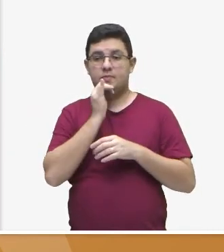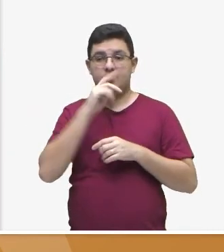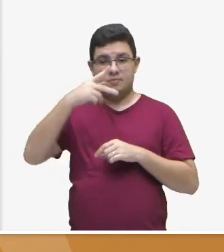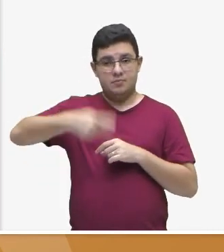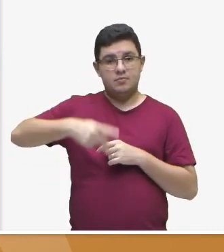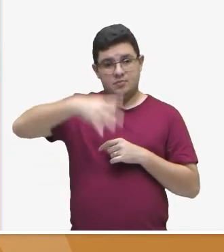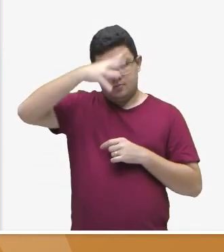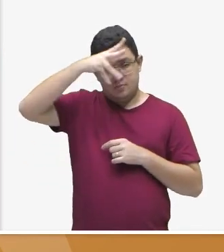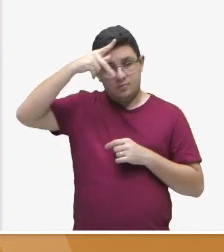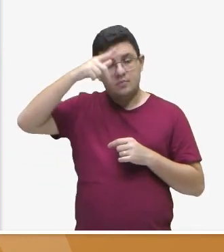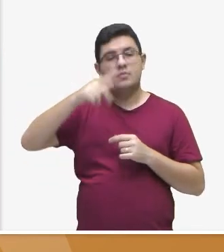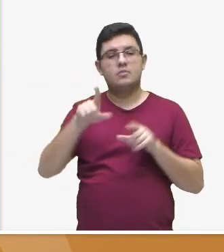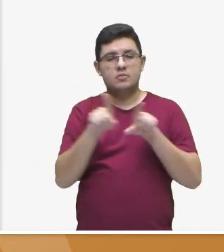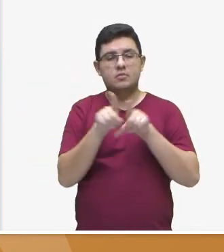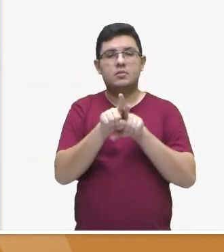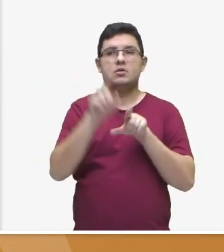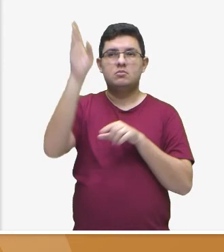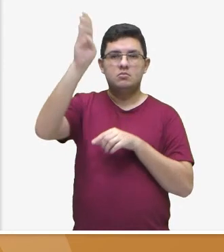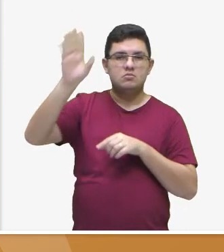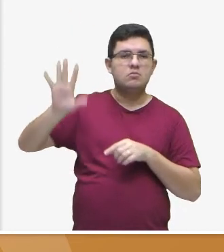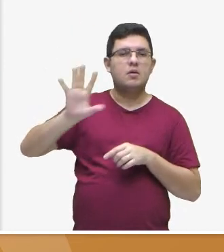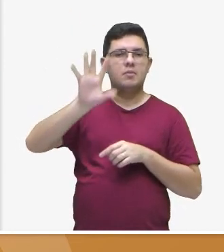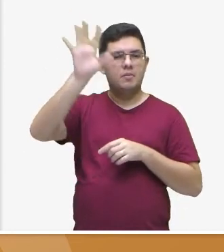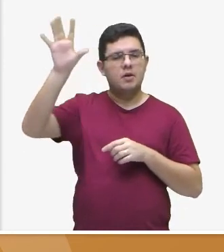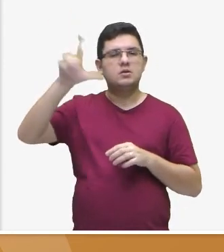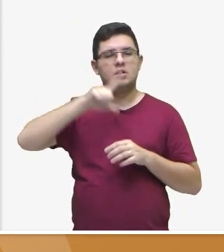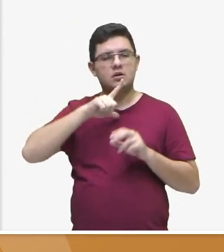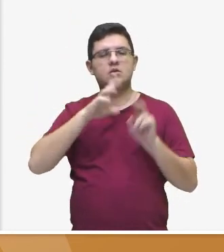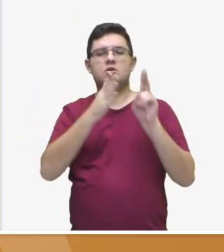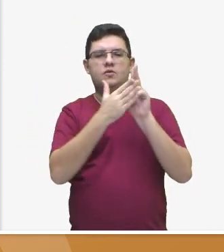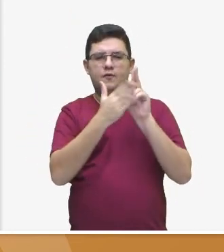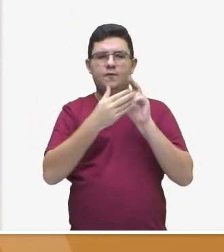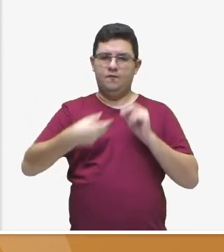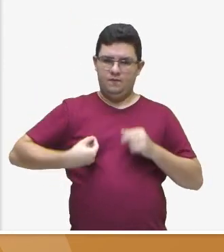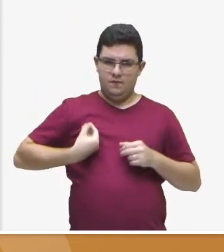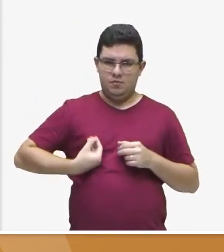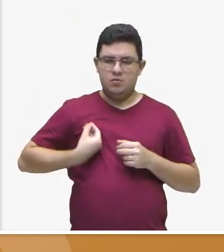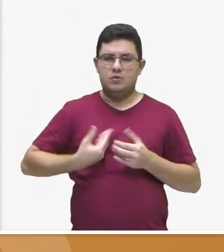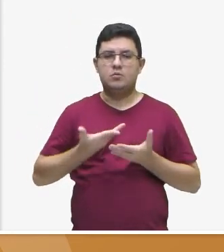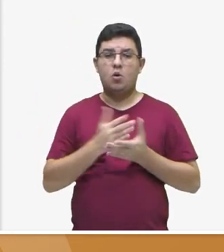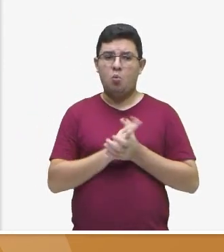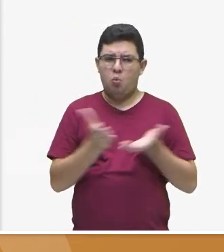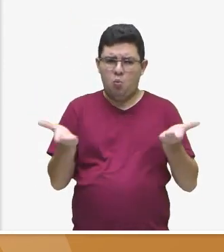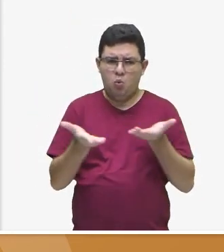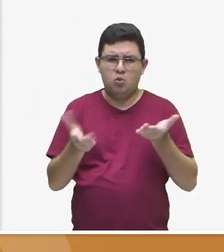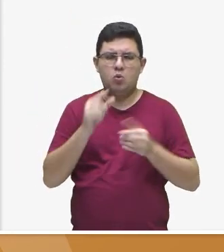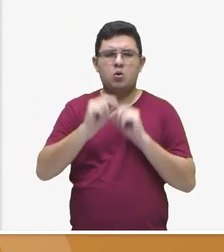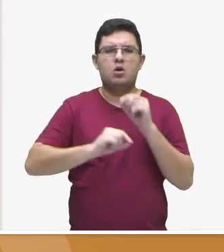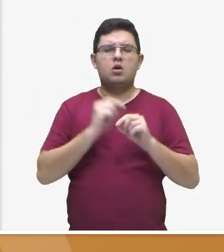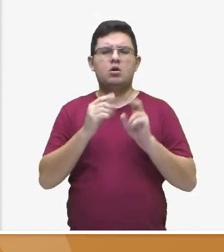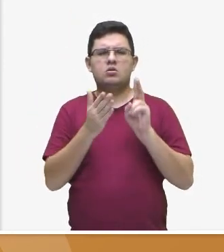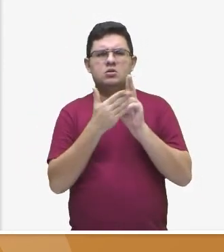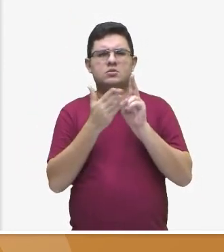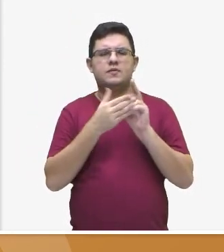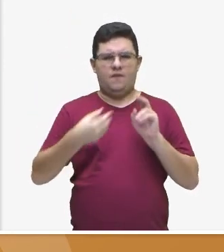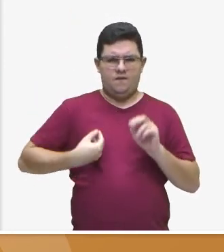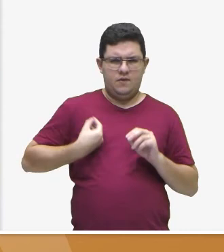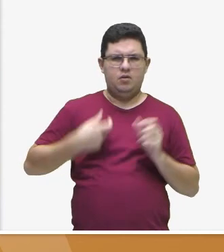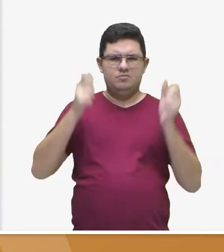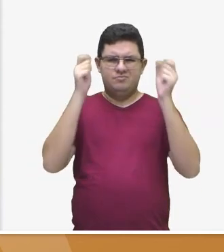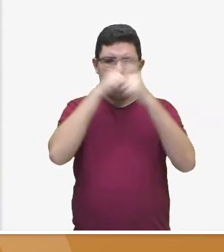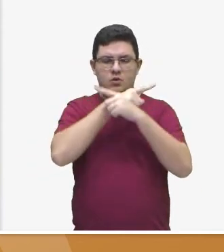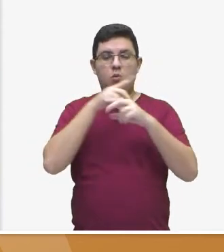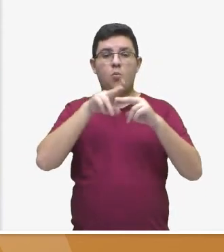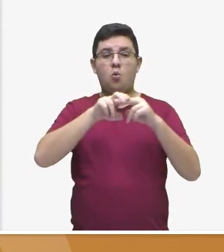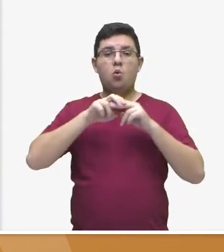Brasil inteiro. Os nossos indígenas hoje estão aí, né, vivendo um momento difícil, né, porque a situação